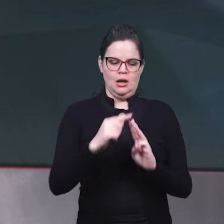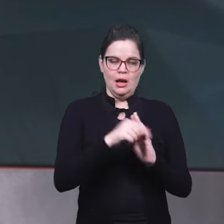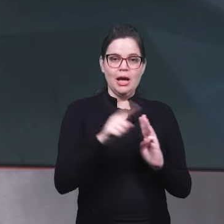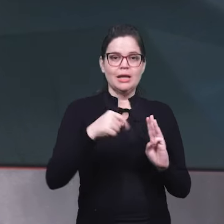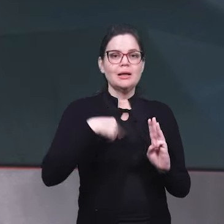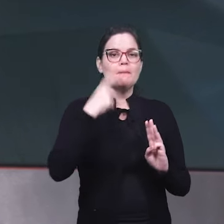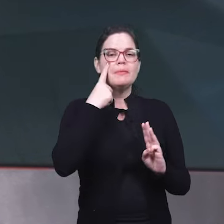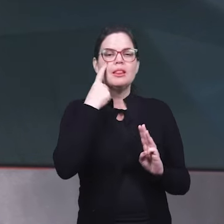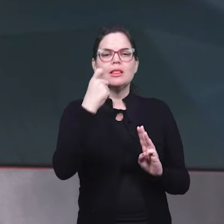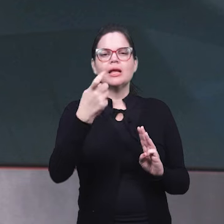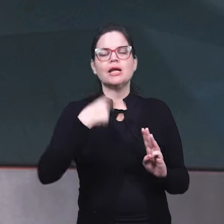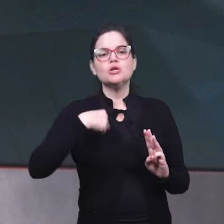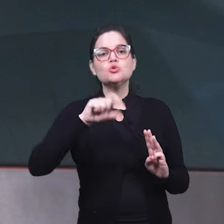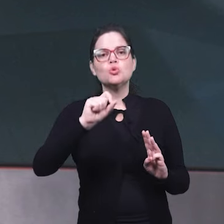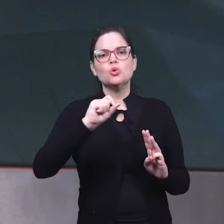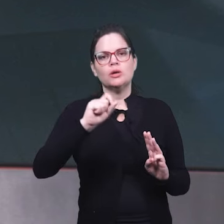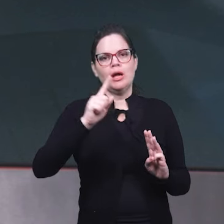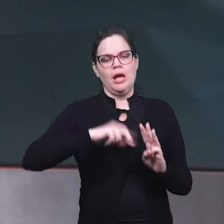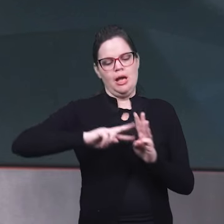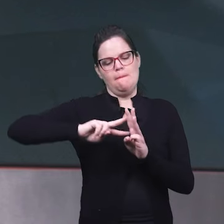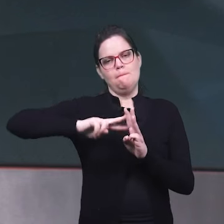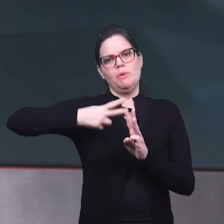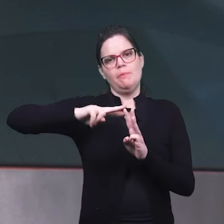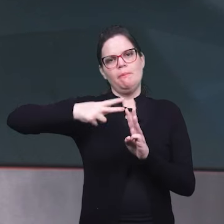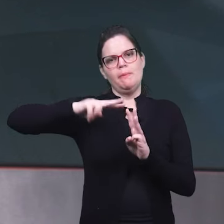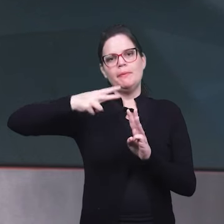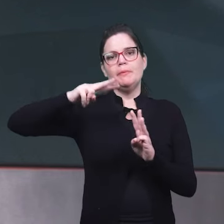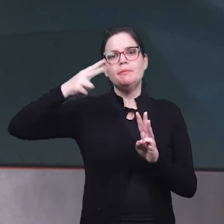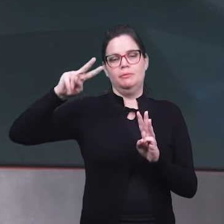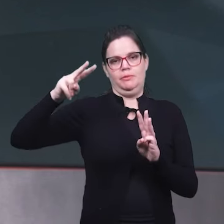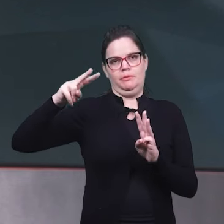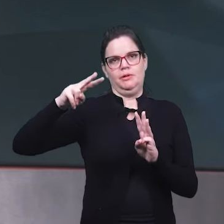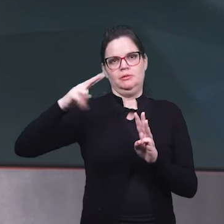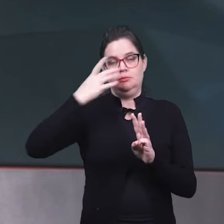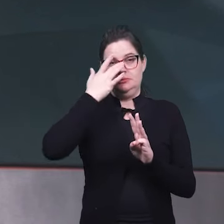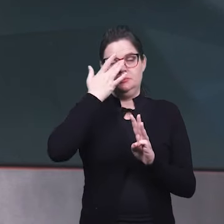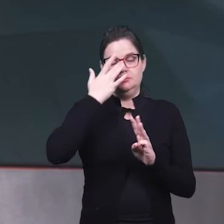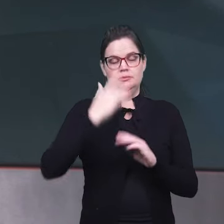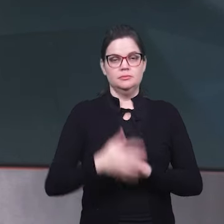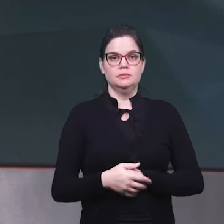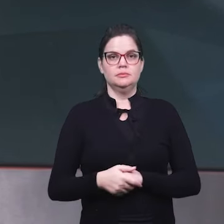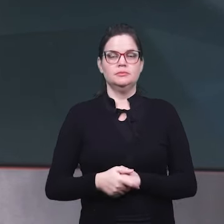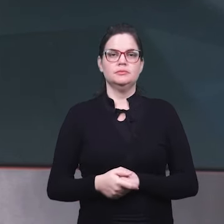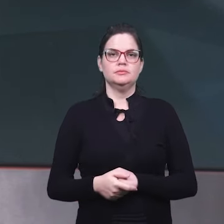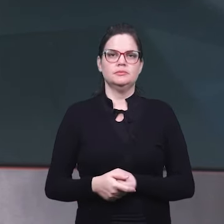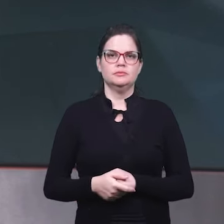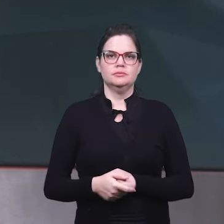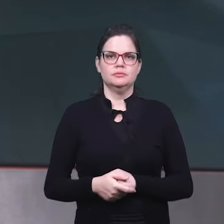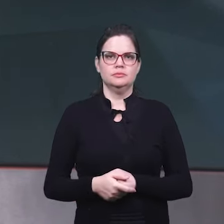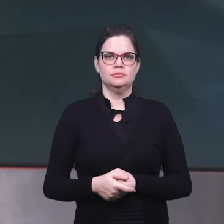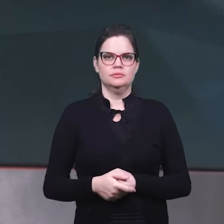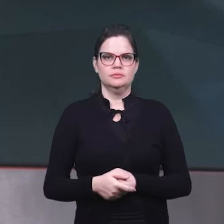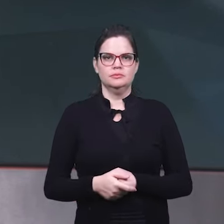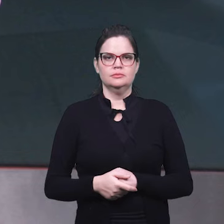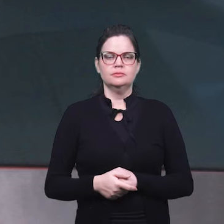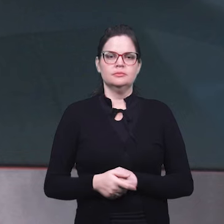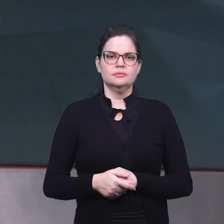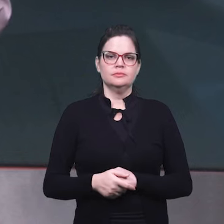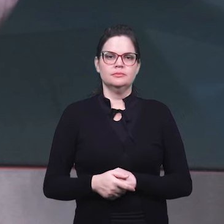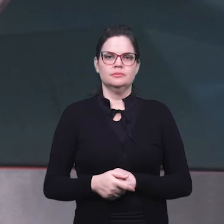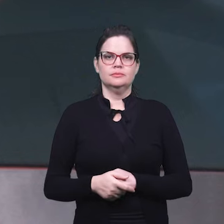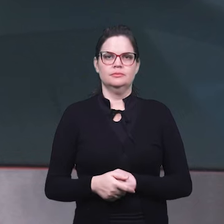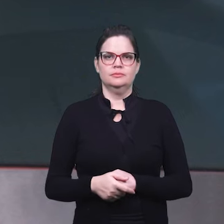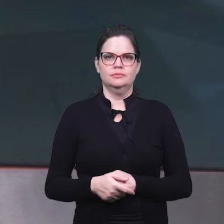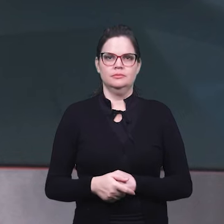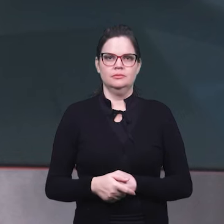o devedor. Então, quem criou não foi o devedor, foi o credor, né? E assim, é